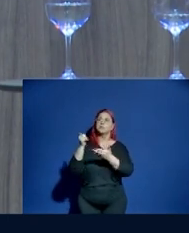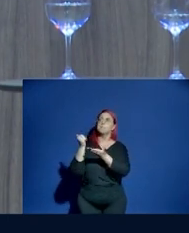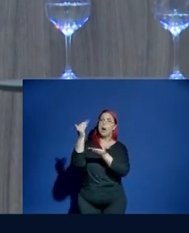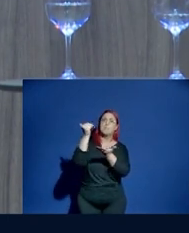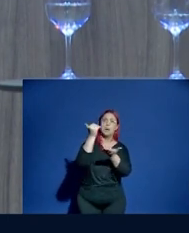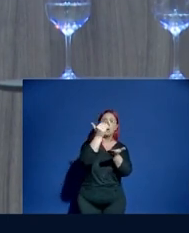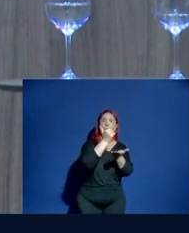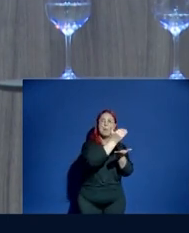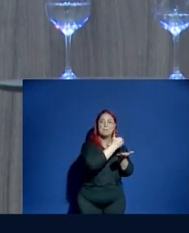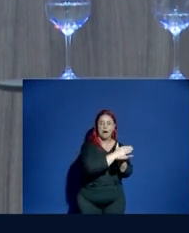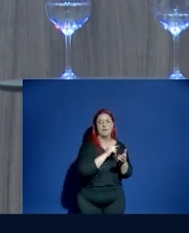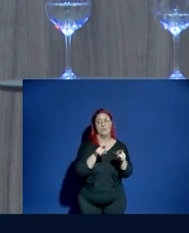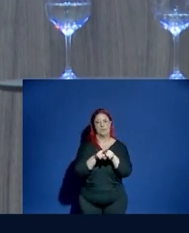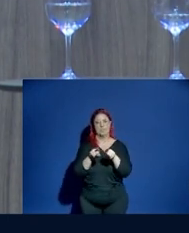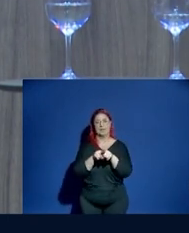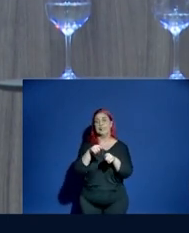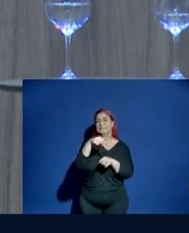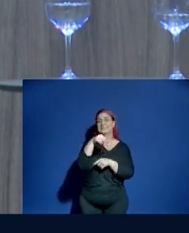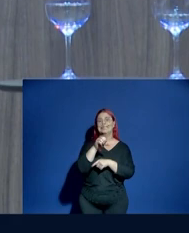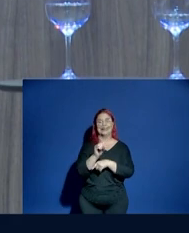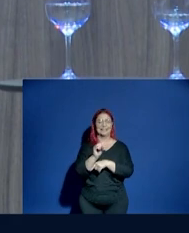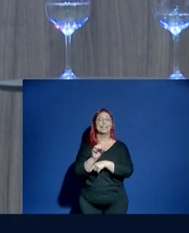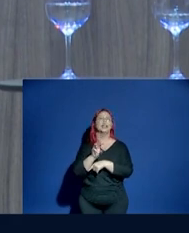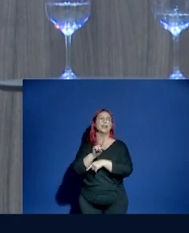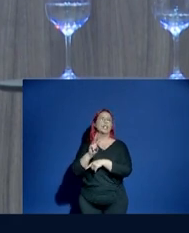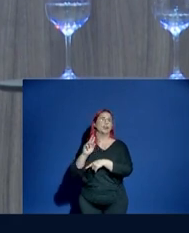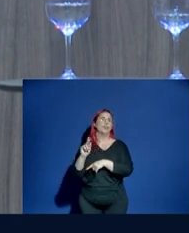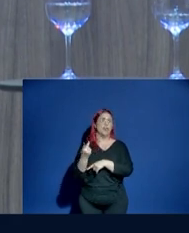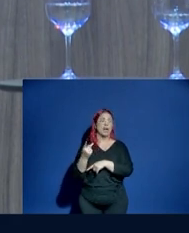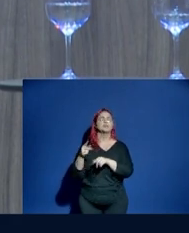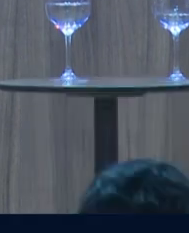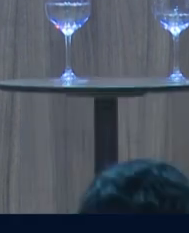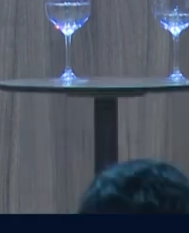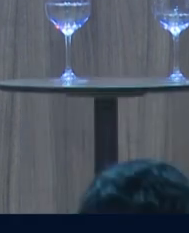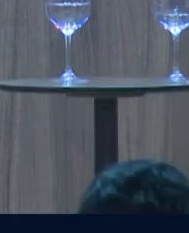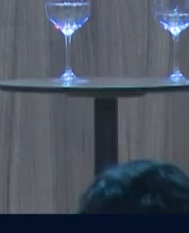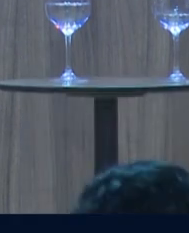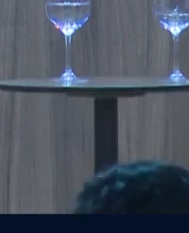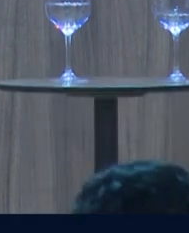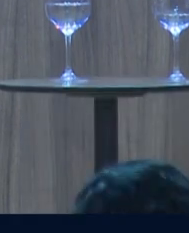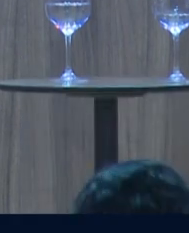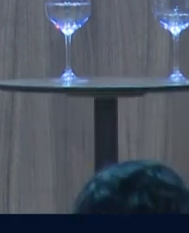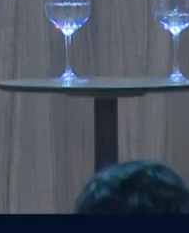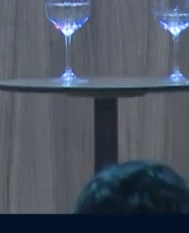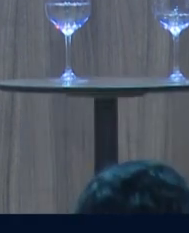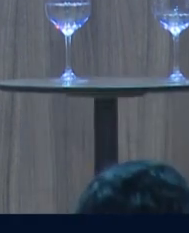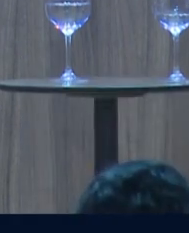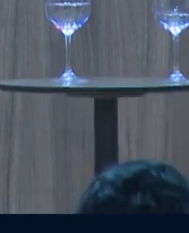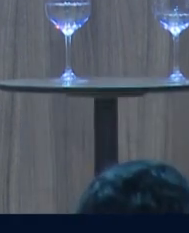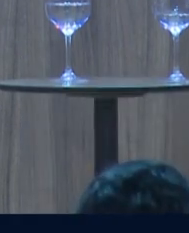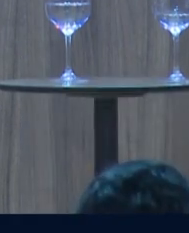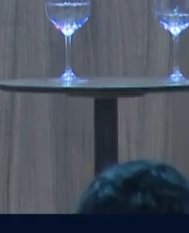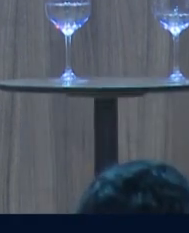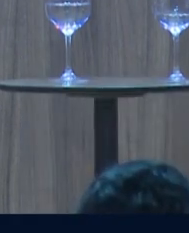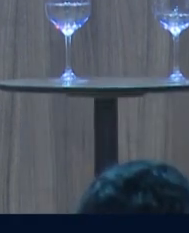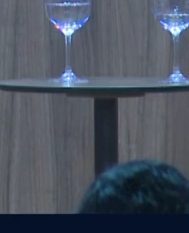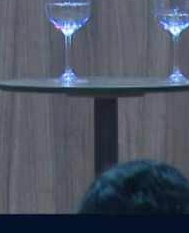porta mais de 70 kilowatts por tonelada de cana quase 1 Tera de energia